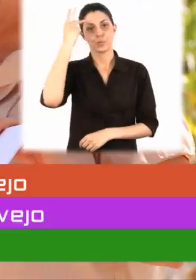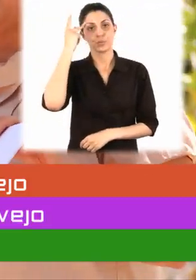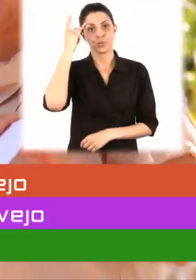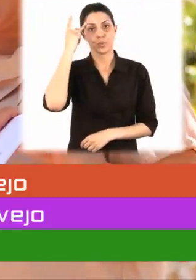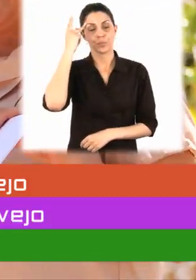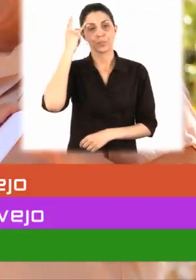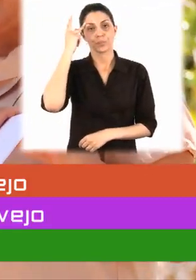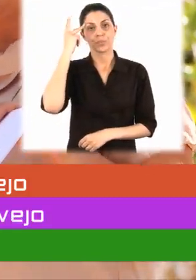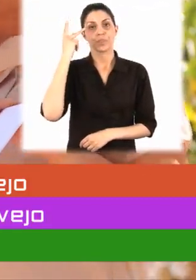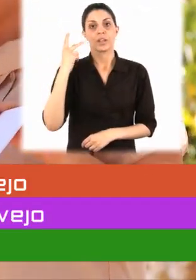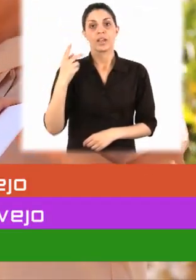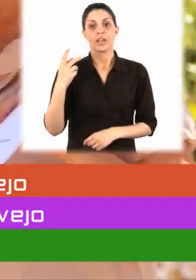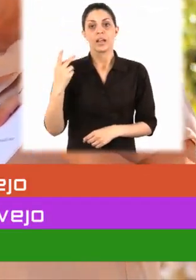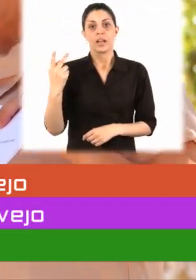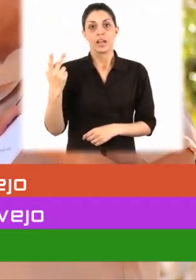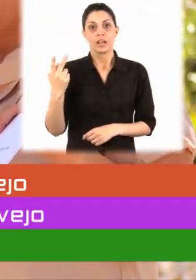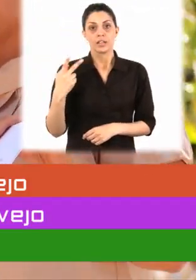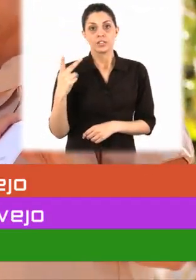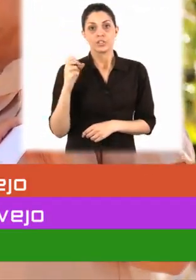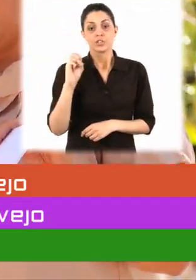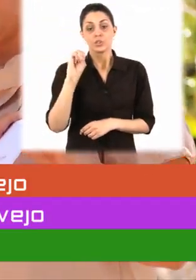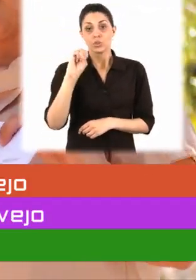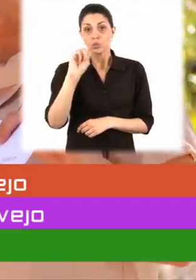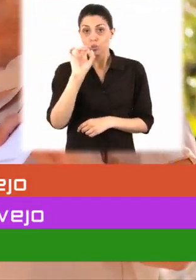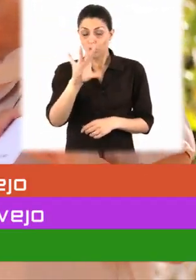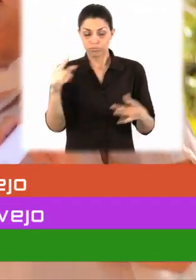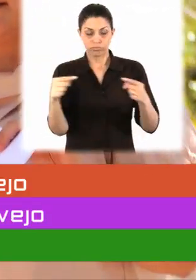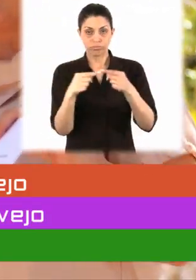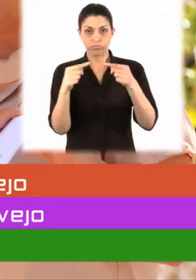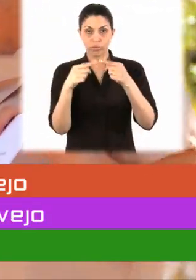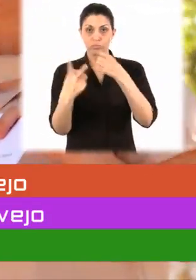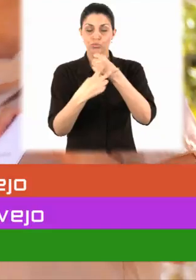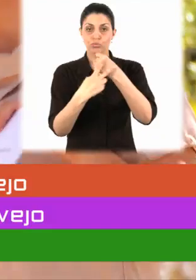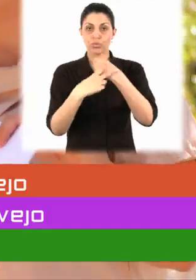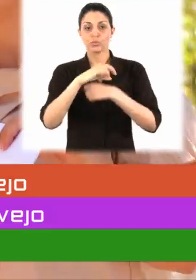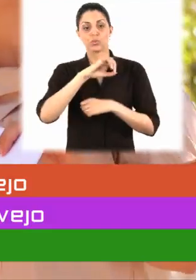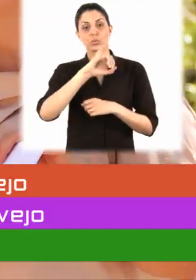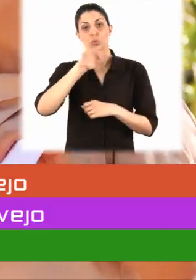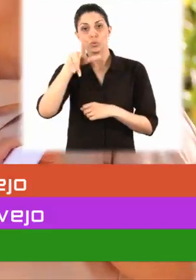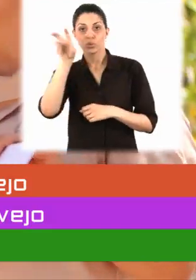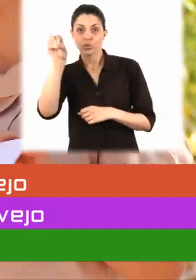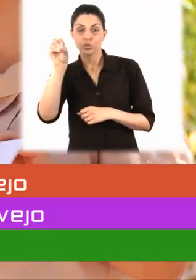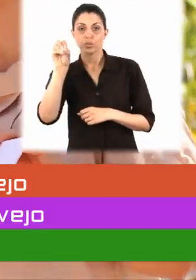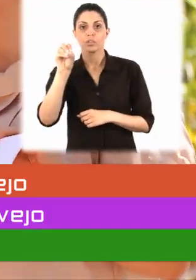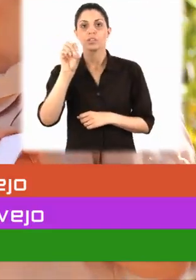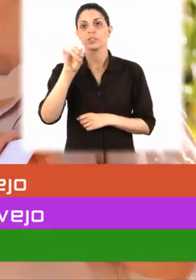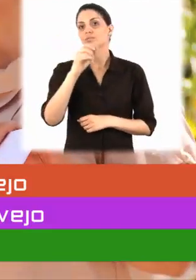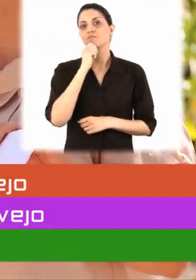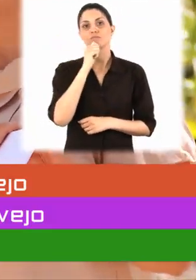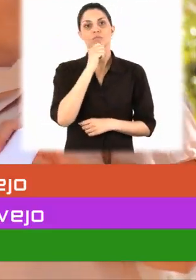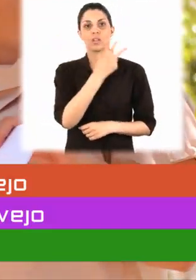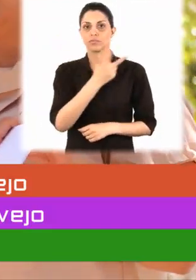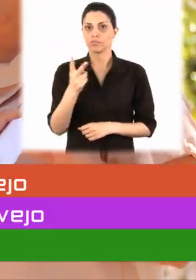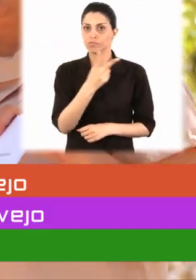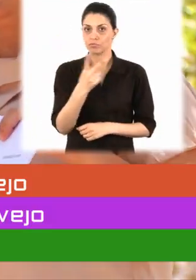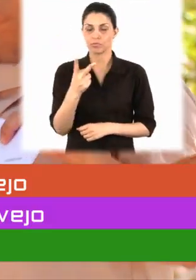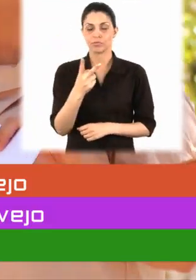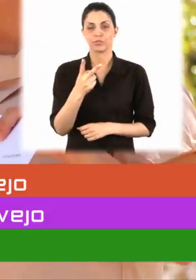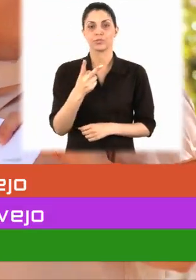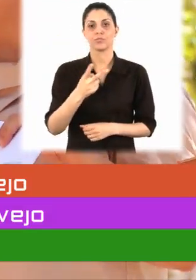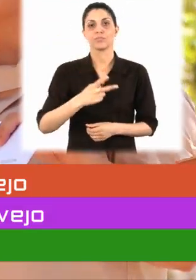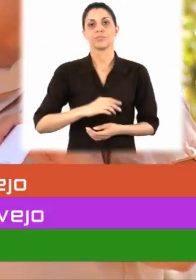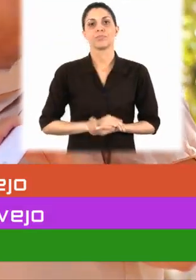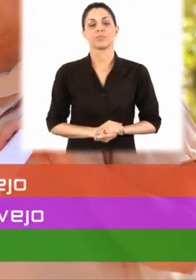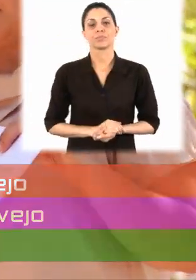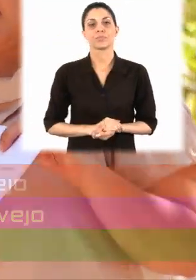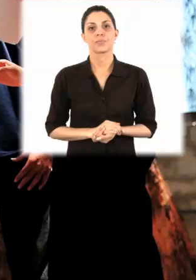terceira pessoa. A gente só vai fazer a concordância com o sujeito quando ele não está em nenhum